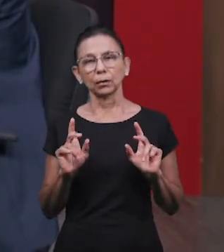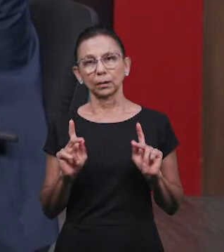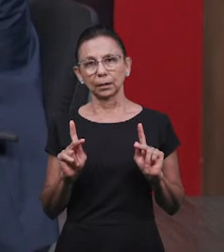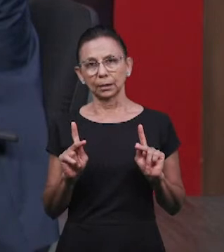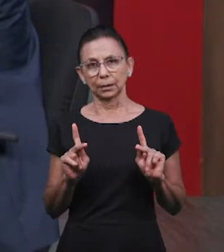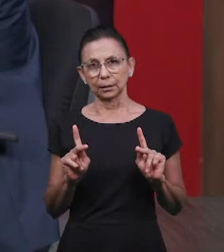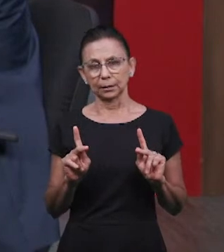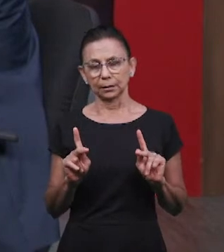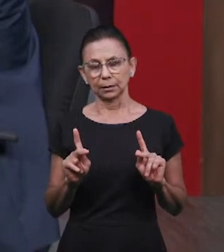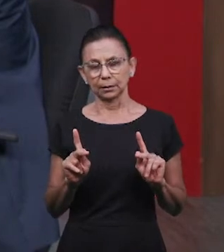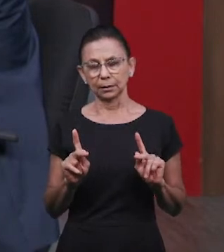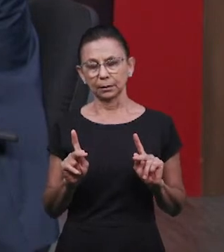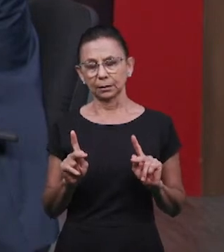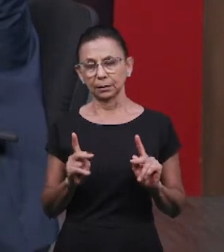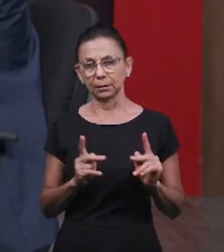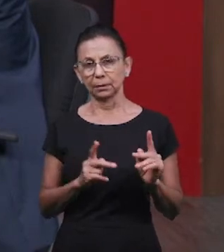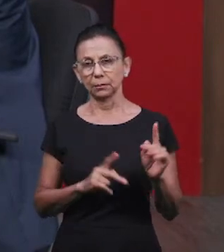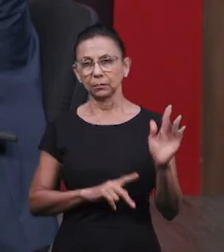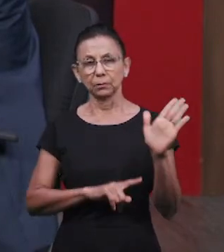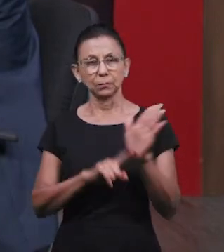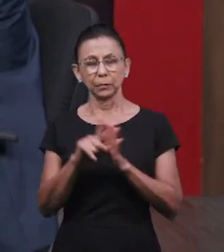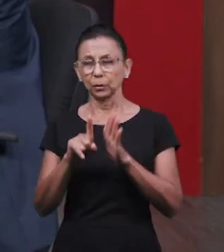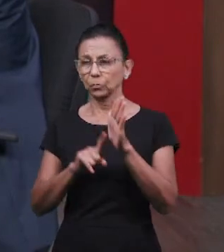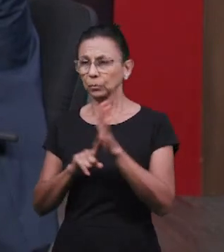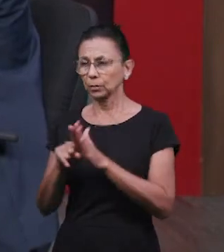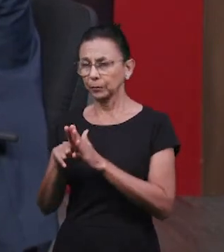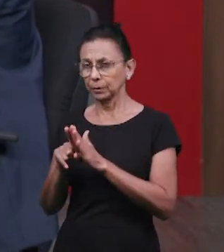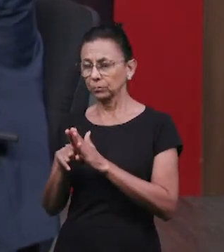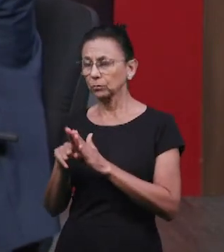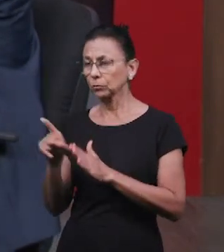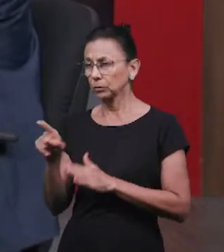a palavra e eu vou começar a fazer algumas perguntas,